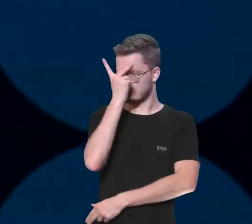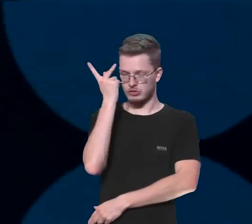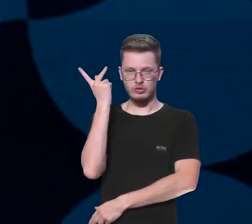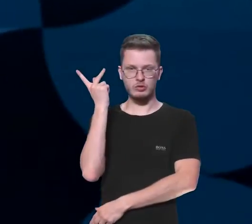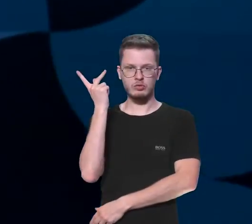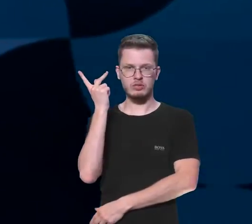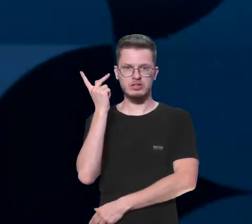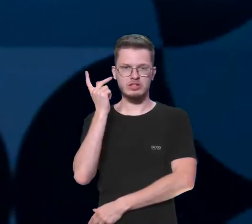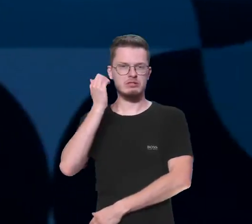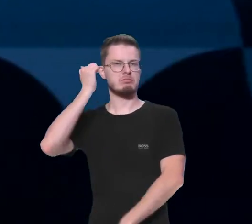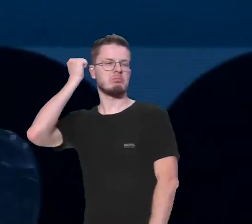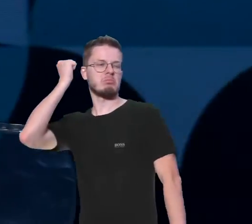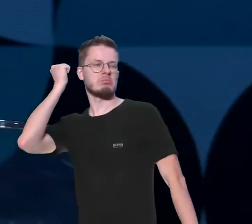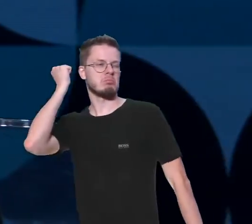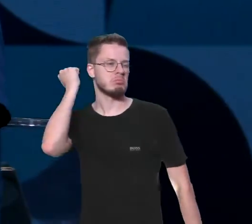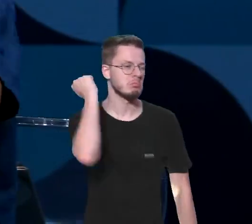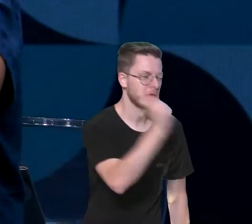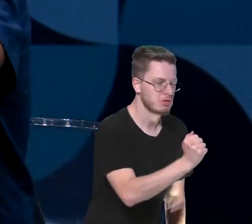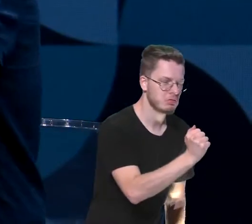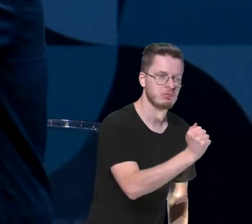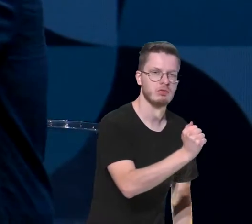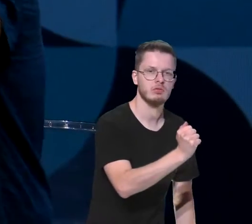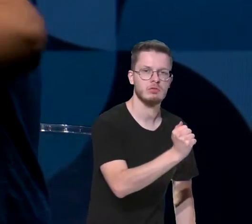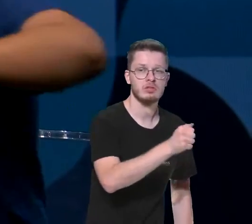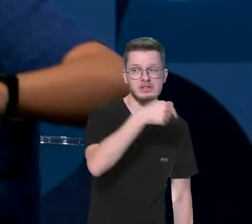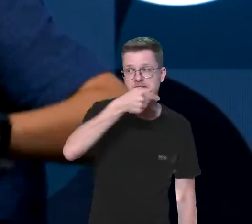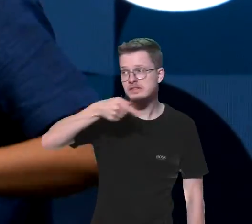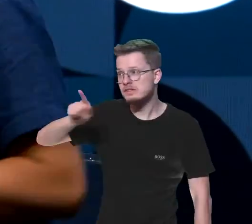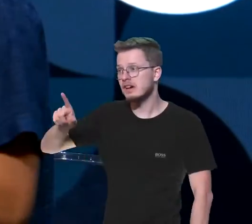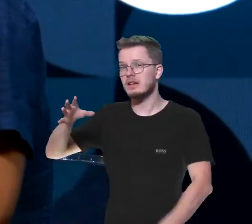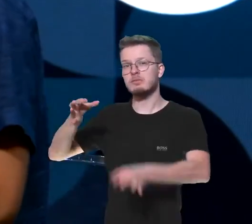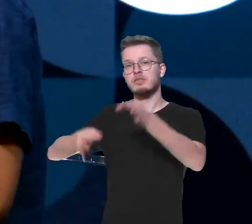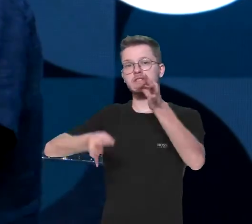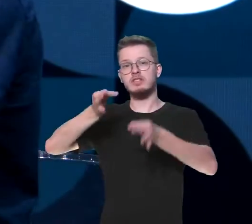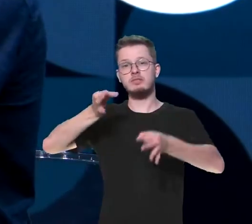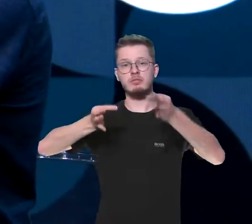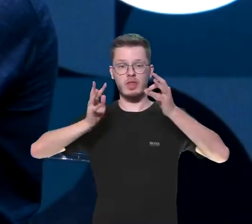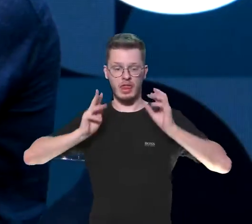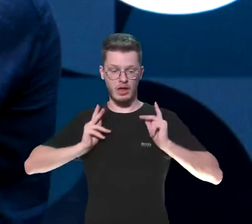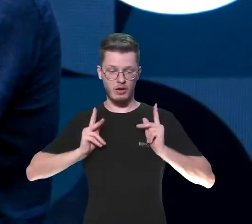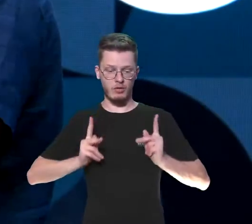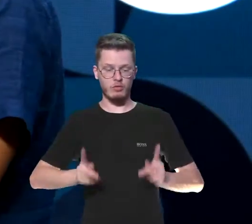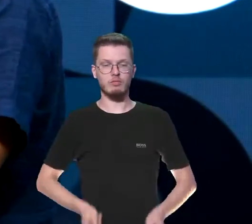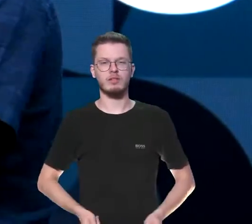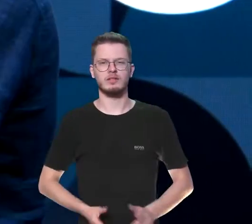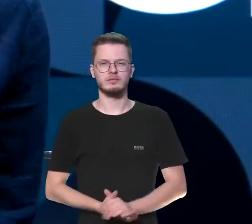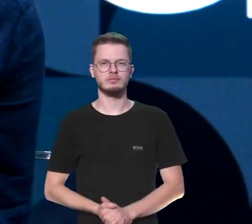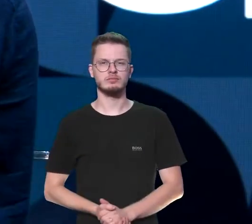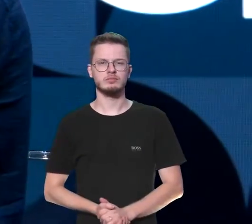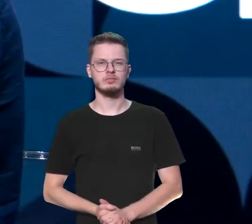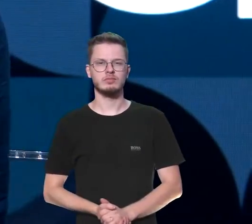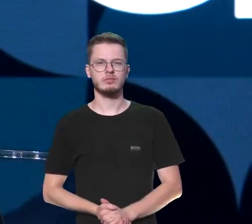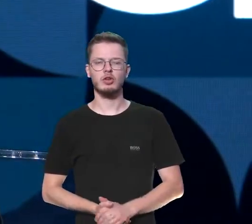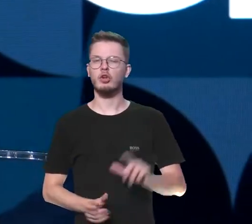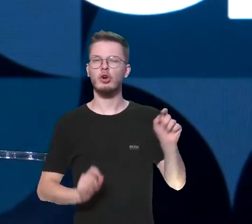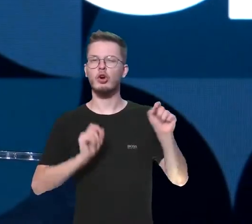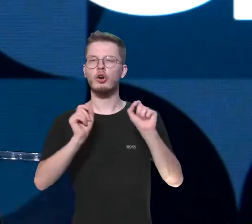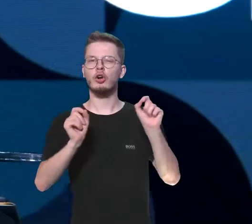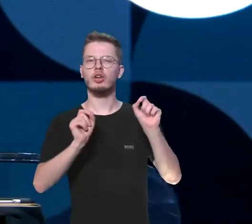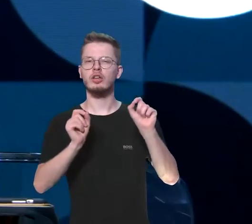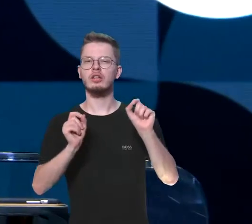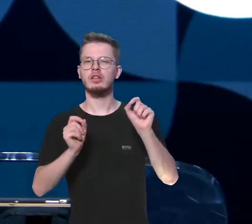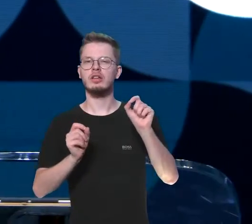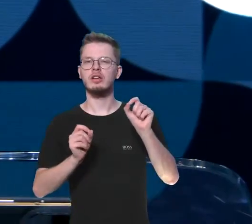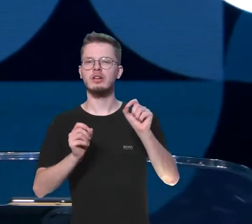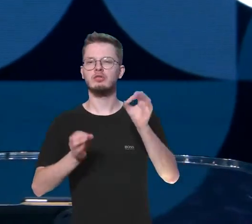homicídio e ela é levada para o tribunal civil. A pena no tribunal civil para homicídio era a